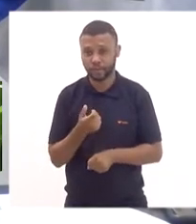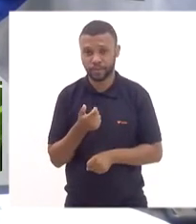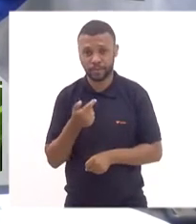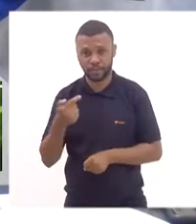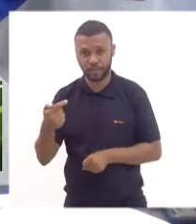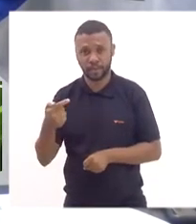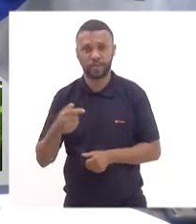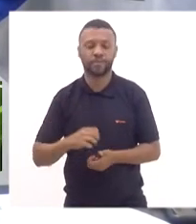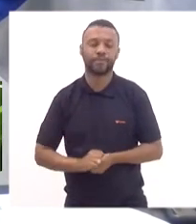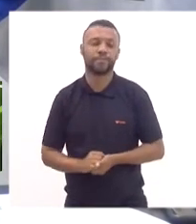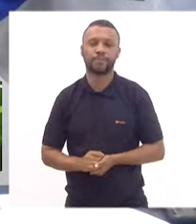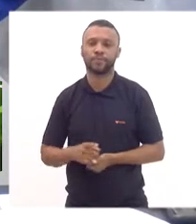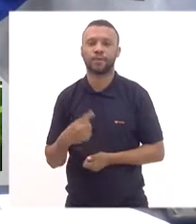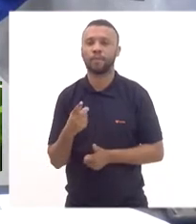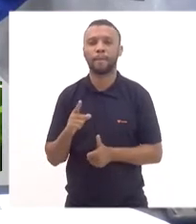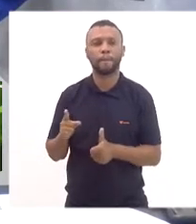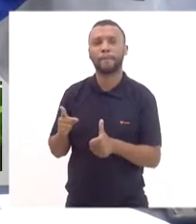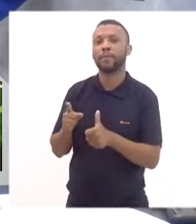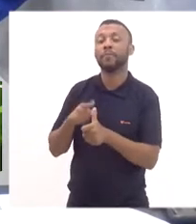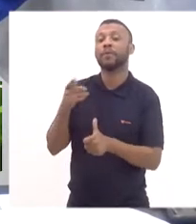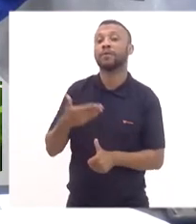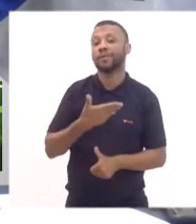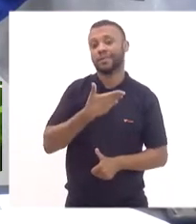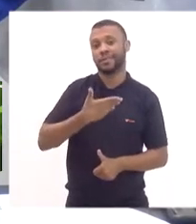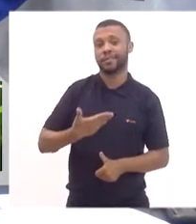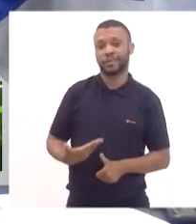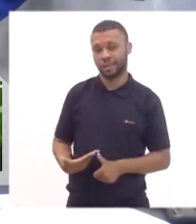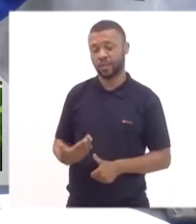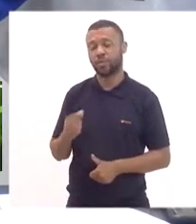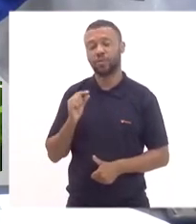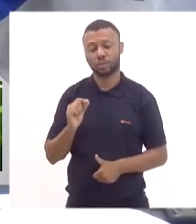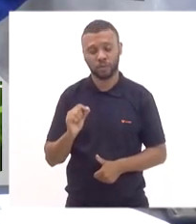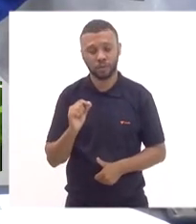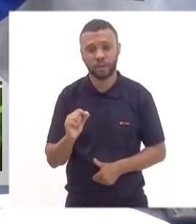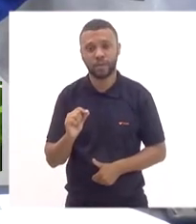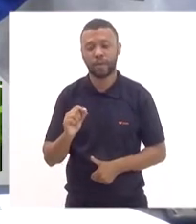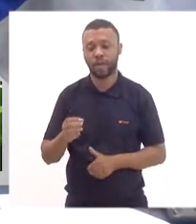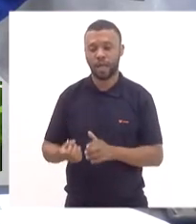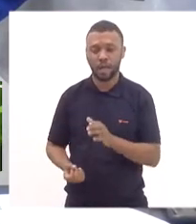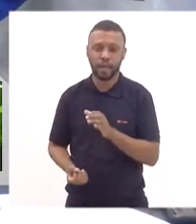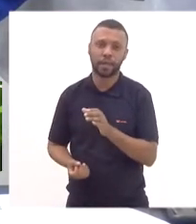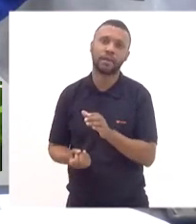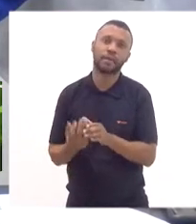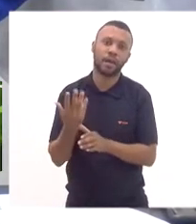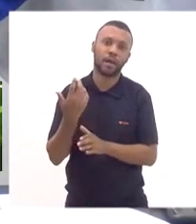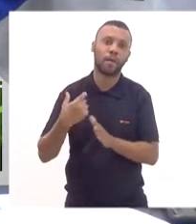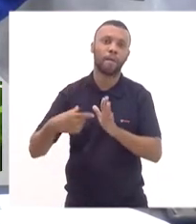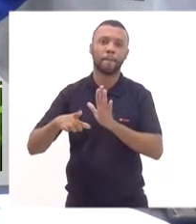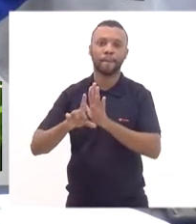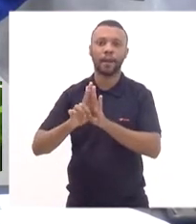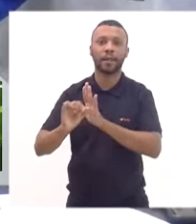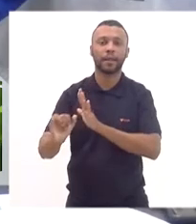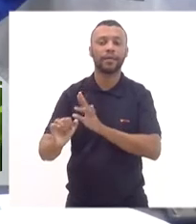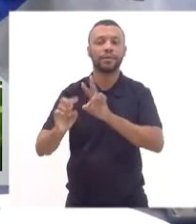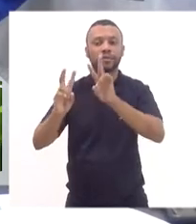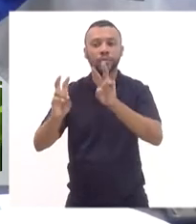nós fomos o primeiro Estado a criar uma lei de